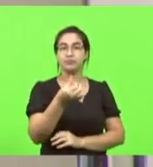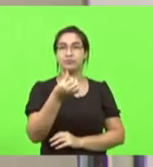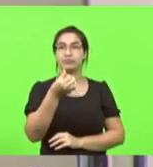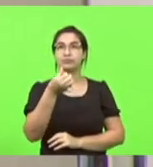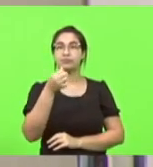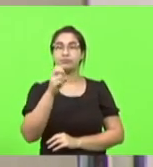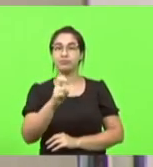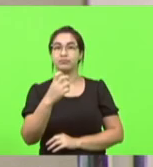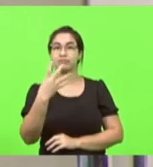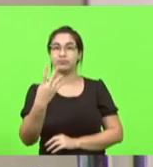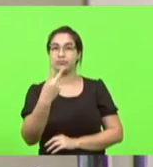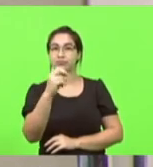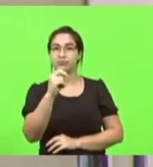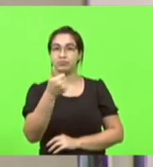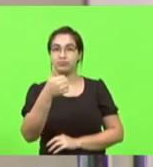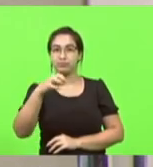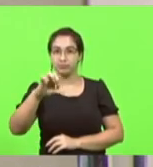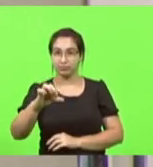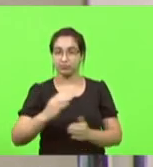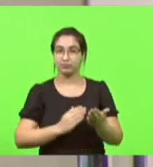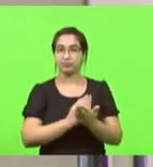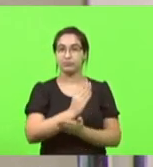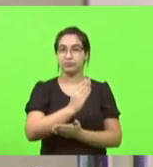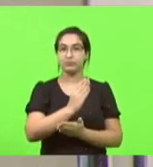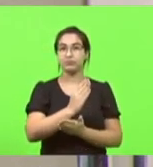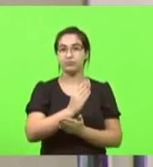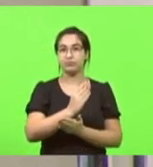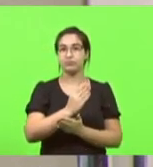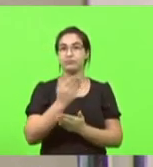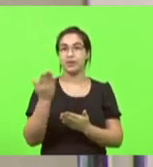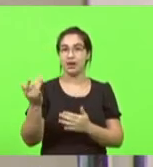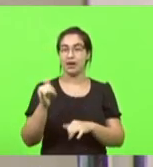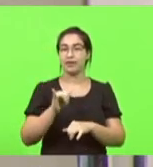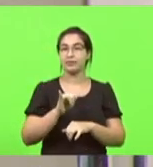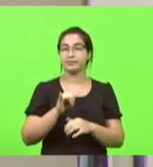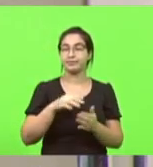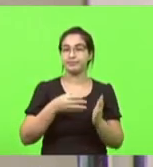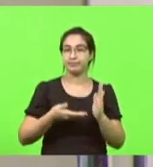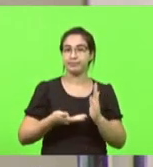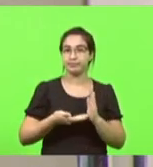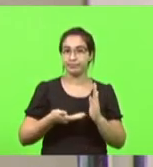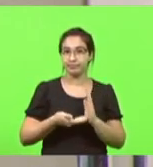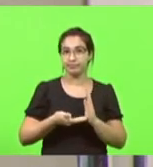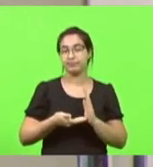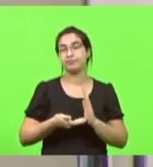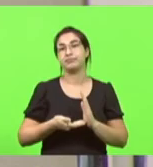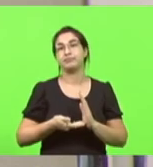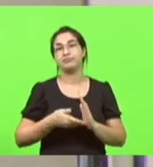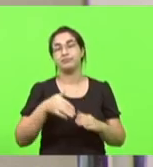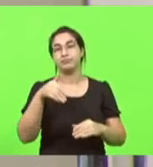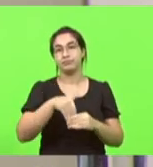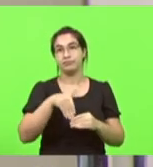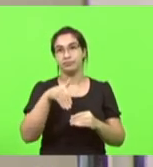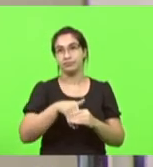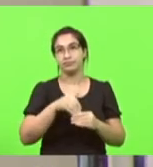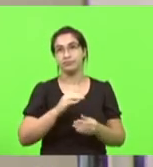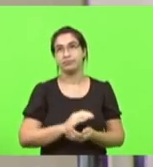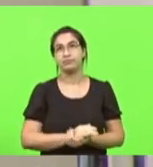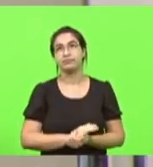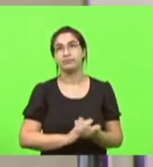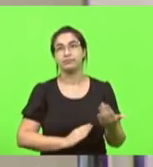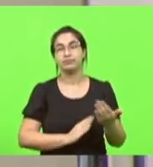6.054/2019, iniciado e aprovado na Câmara dos Deputados. Em discussão. Não havendo quem queira discutir, em votação, deputados que aprovam, permaneçam como se